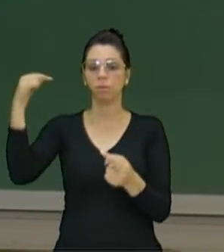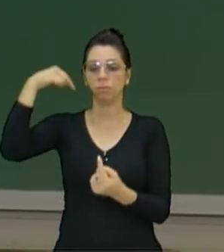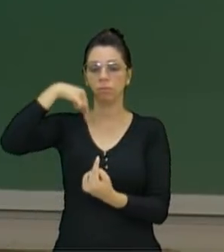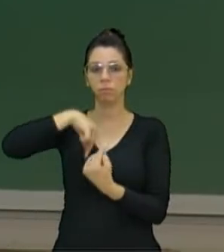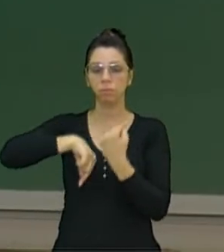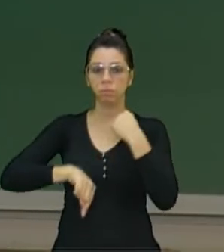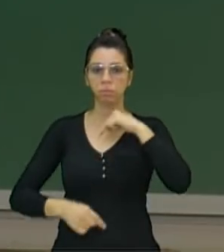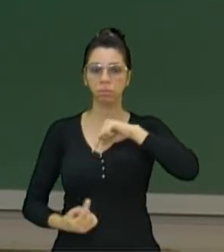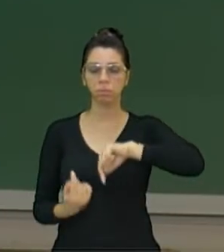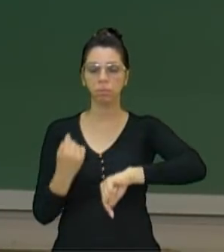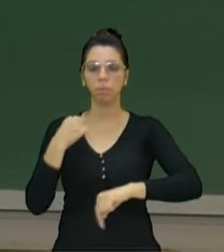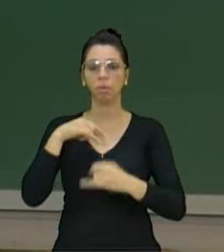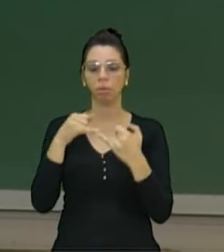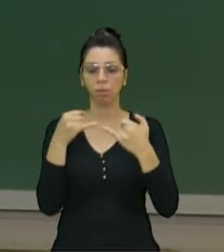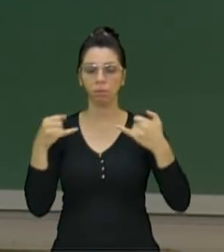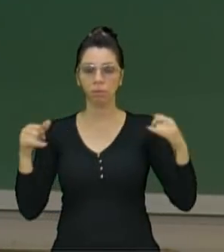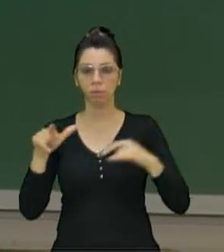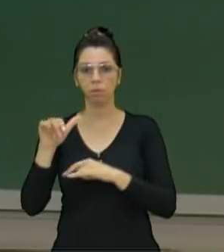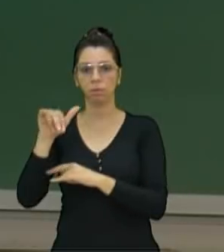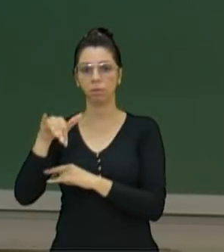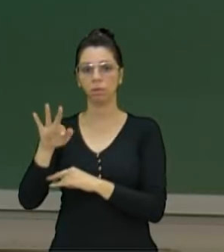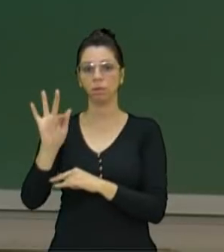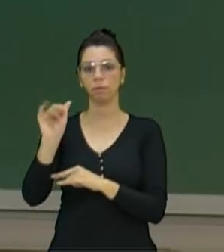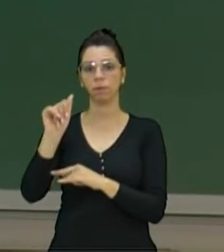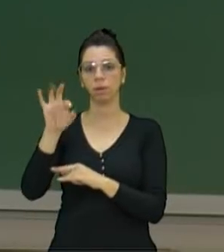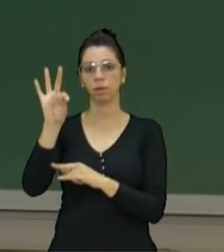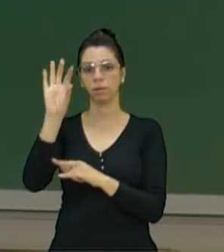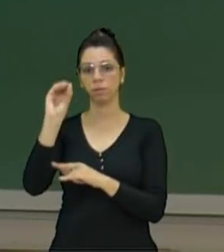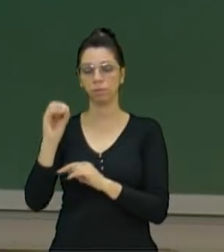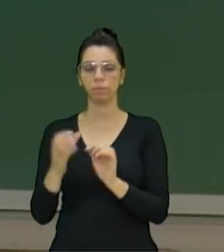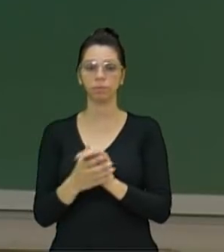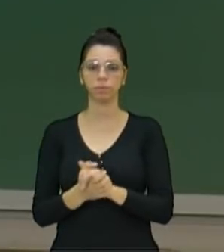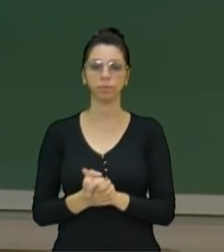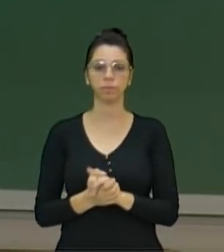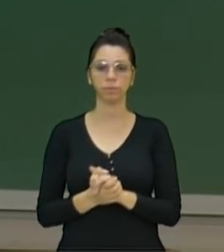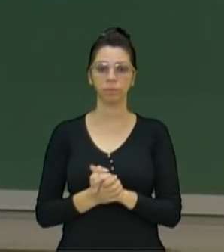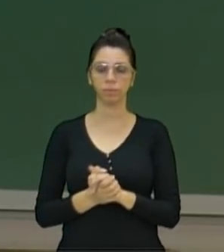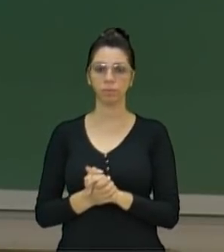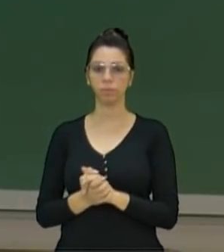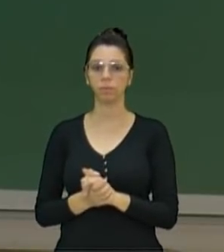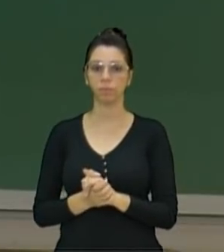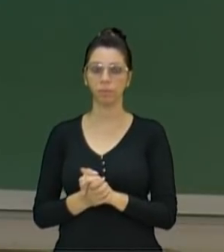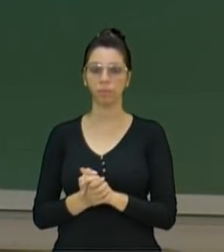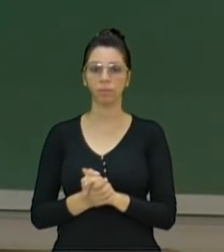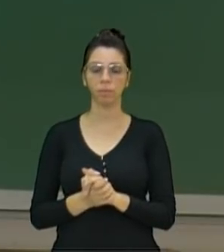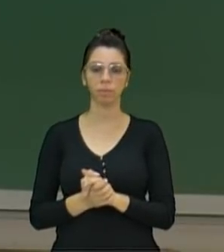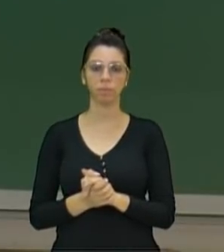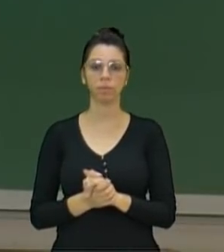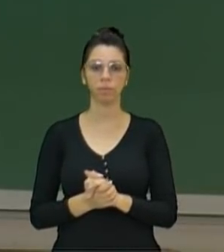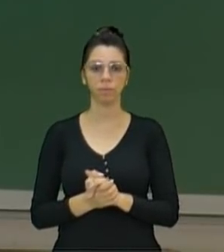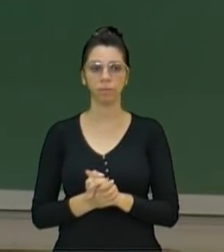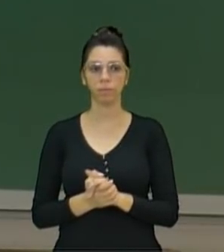nos vasos linfáticos, tá? Então, esse líquido aqui é o que a gente chama de linfa, tá?